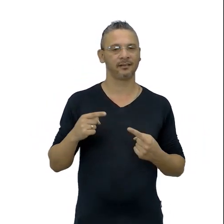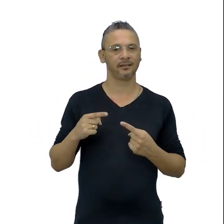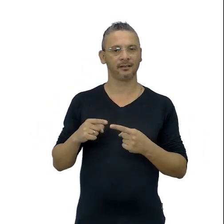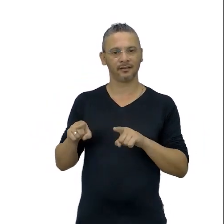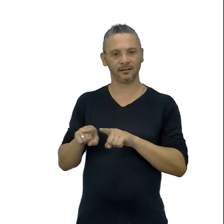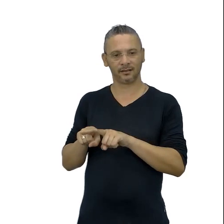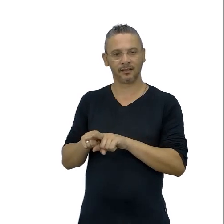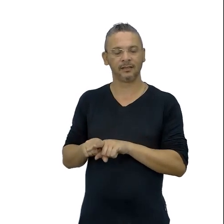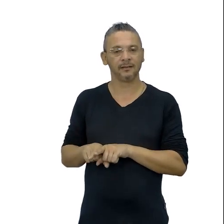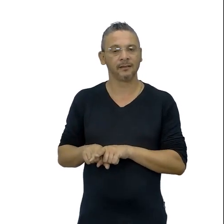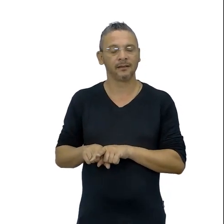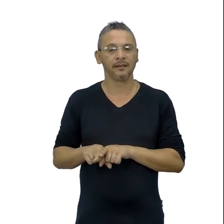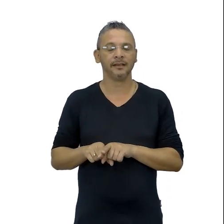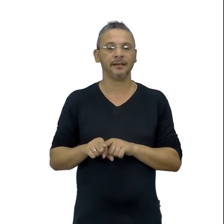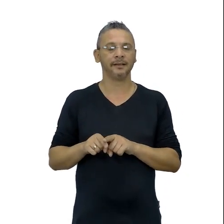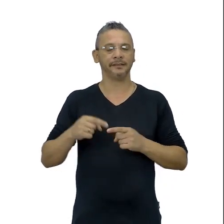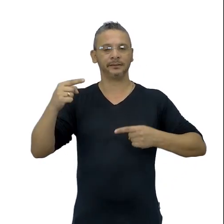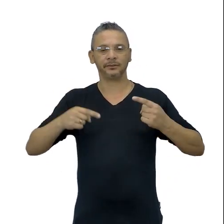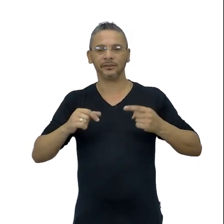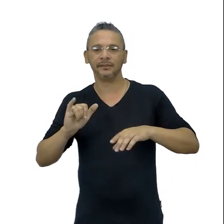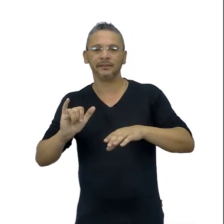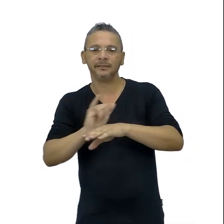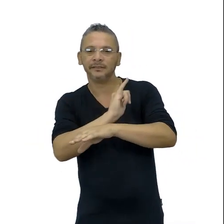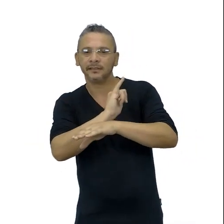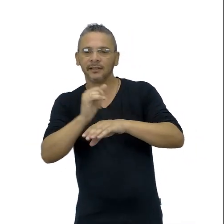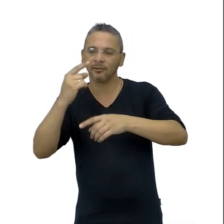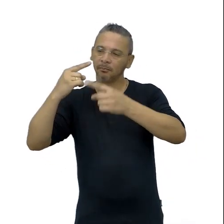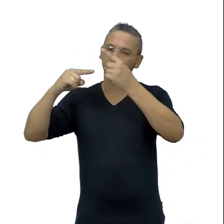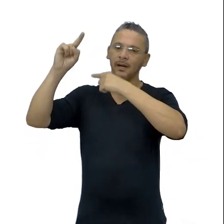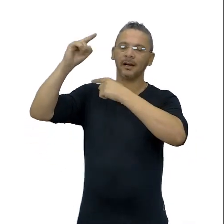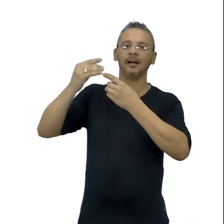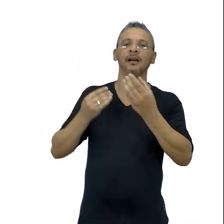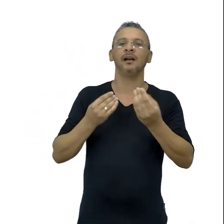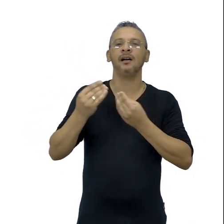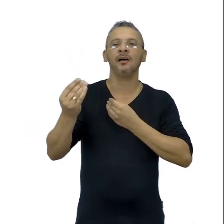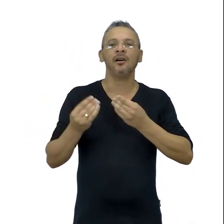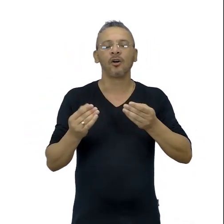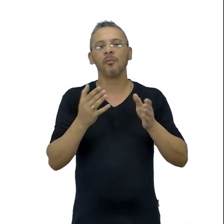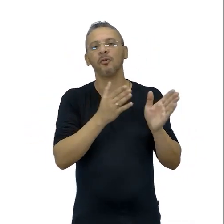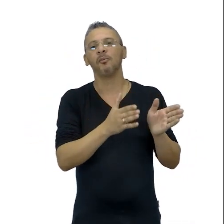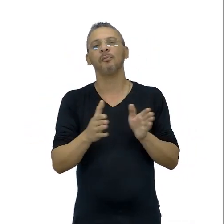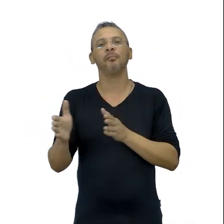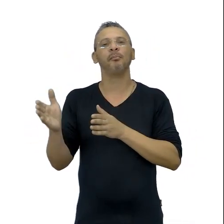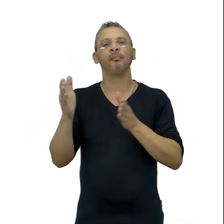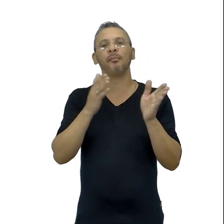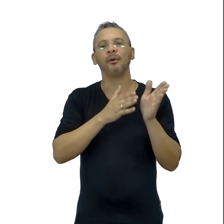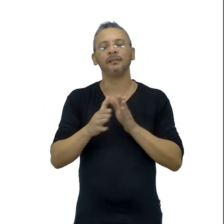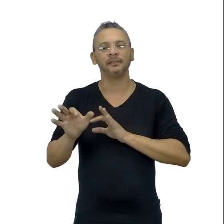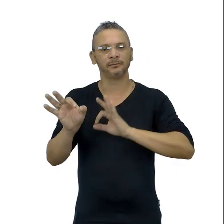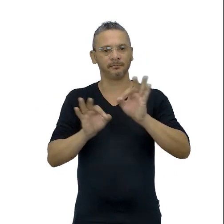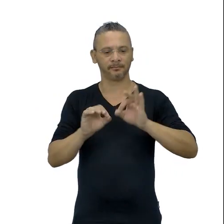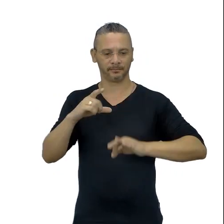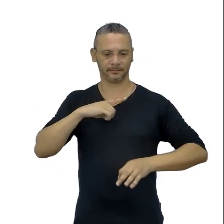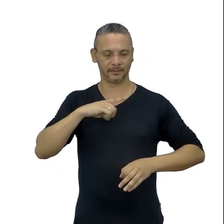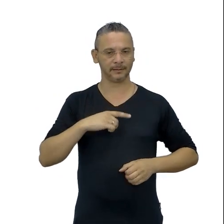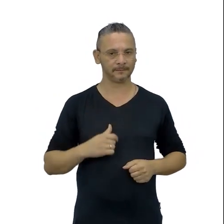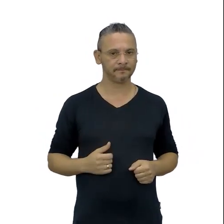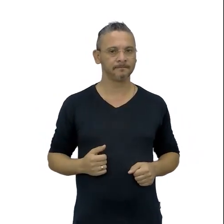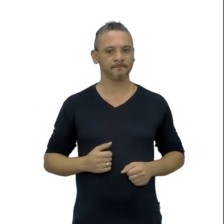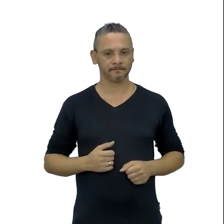processo, discutindo as estratégias de superação e avanço nesse processo a partir desses dados.